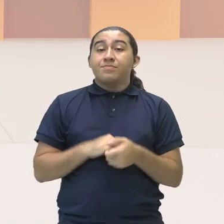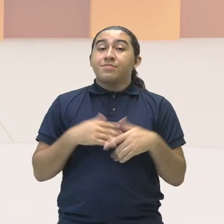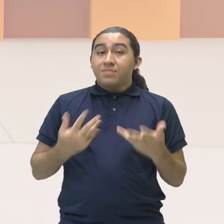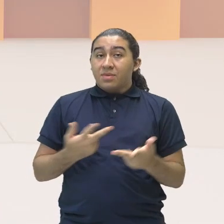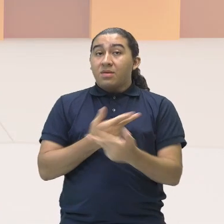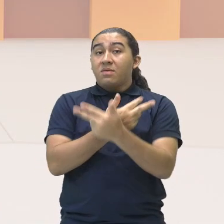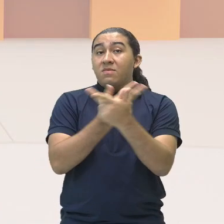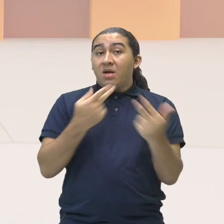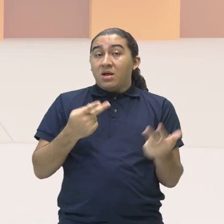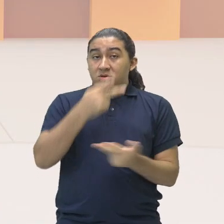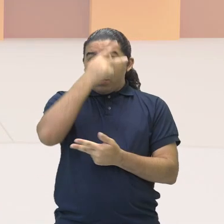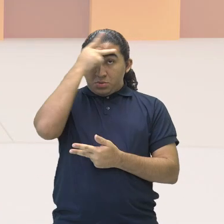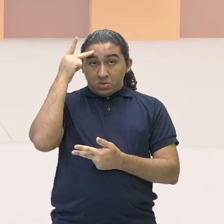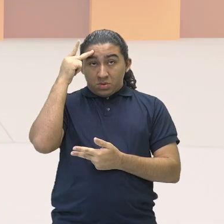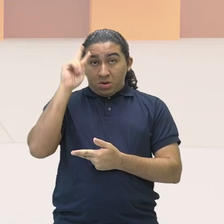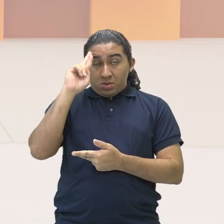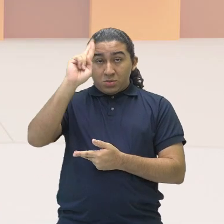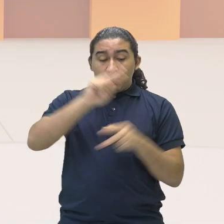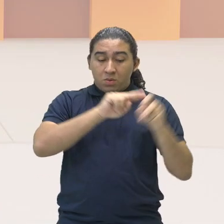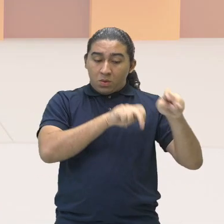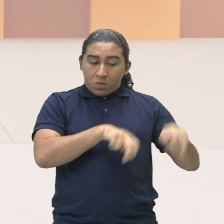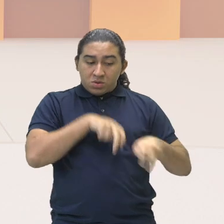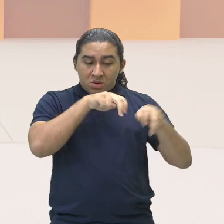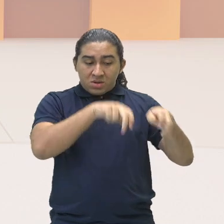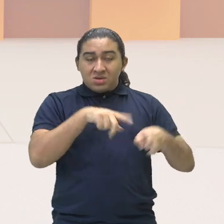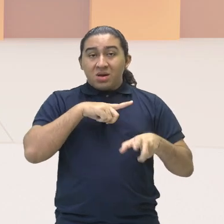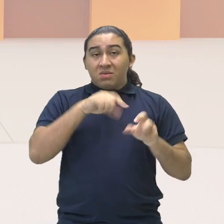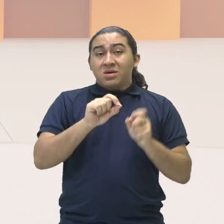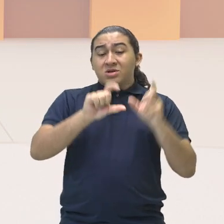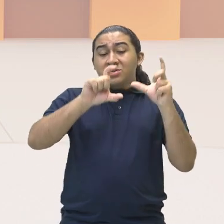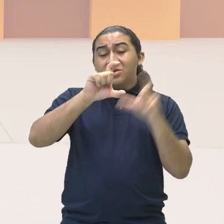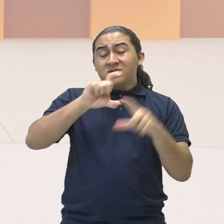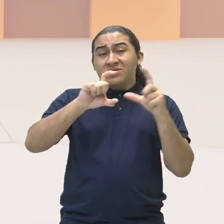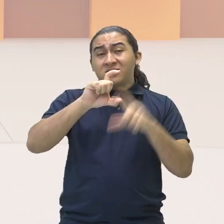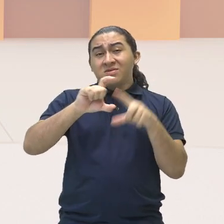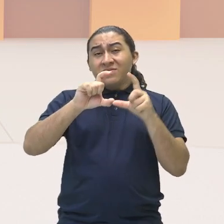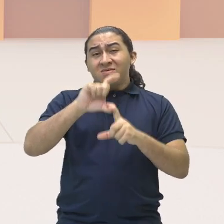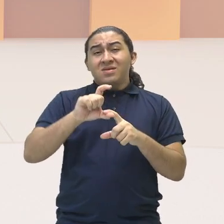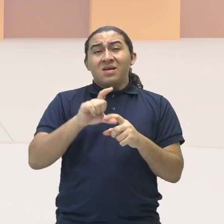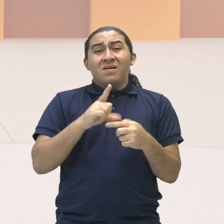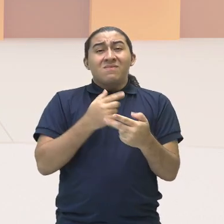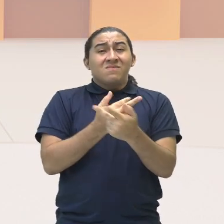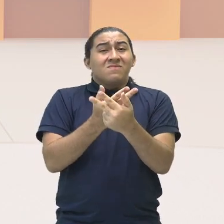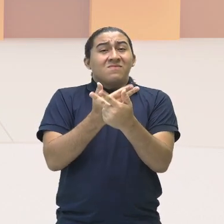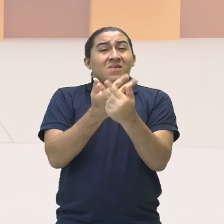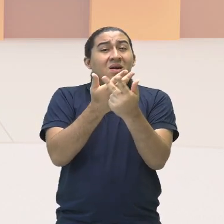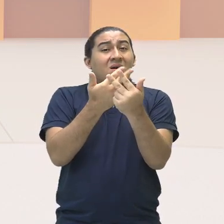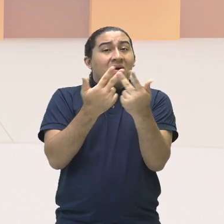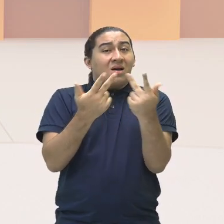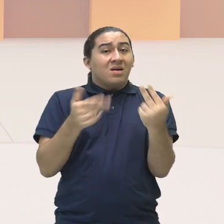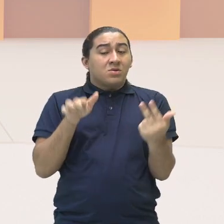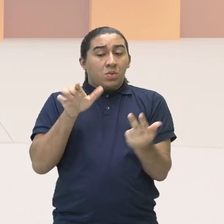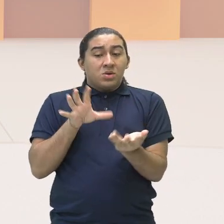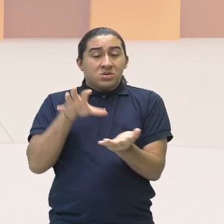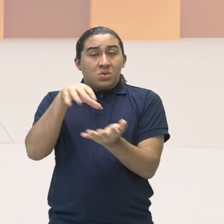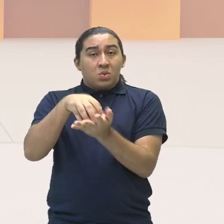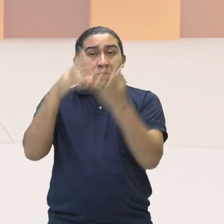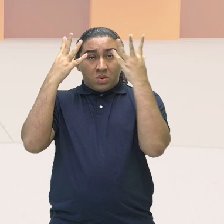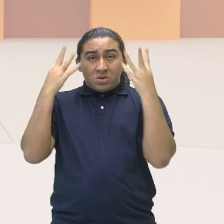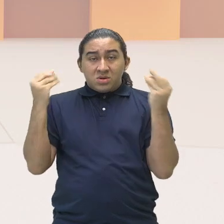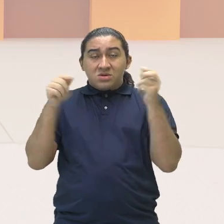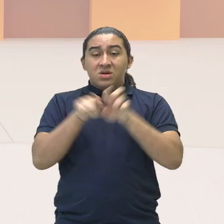senhores de engenho, eles ficaram endividados com a Companhia das Índias Ocidentais e